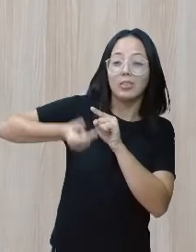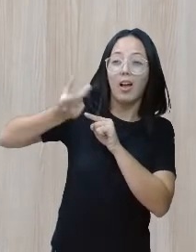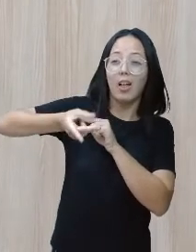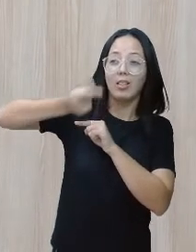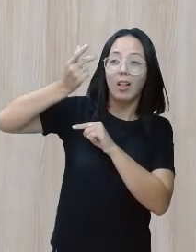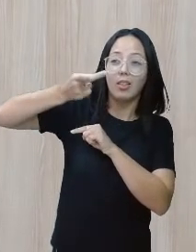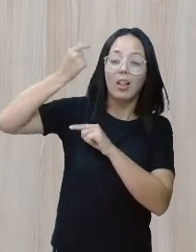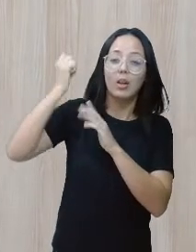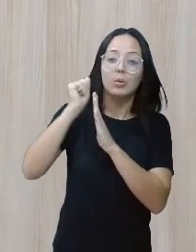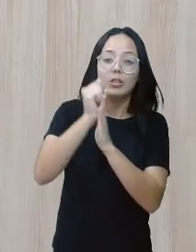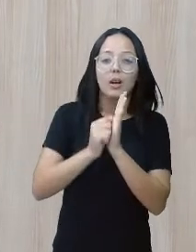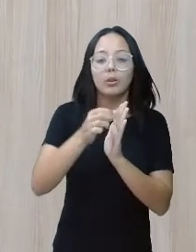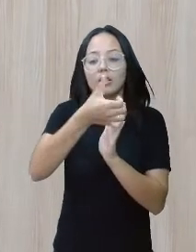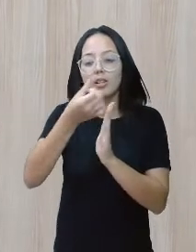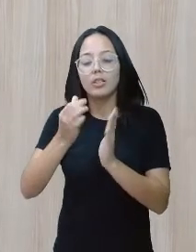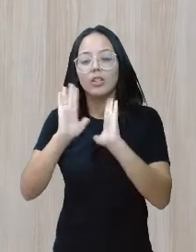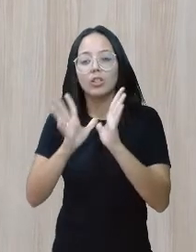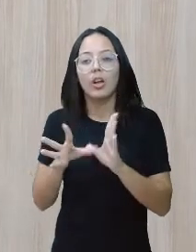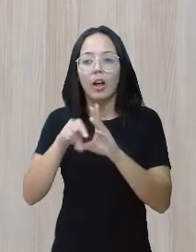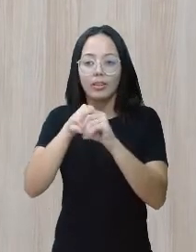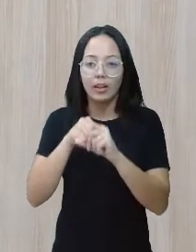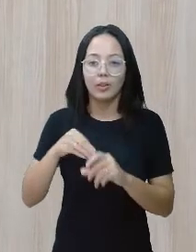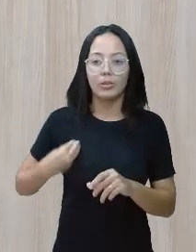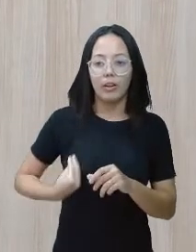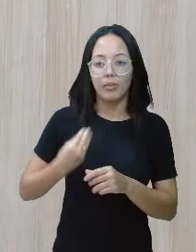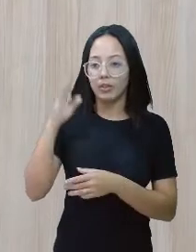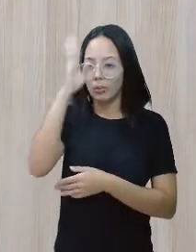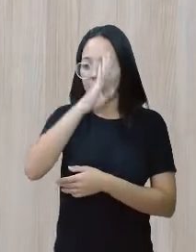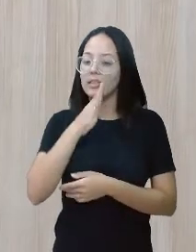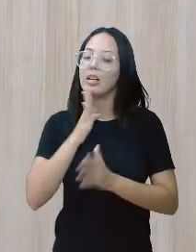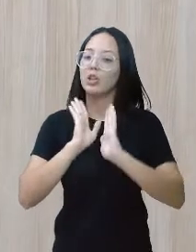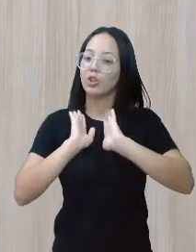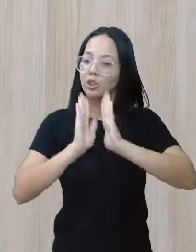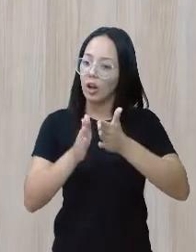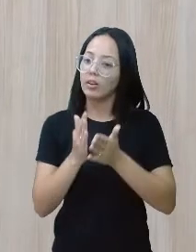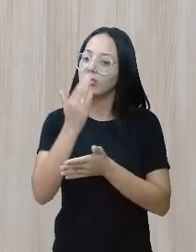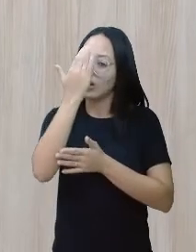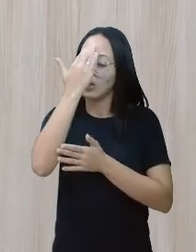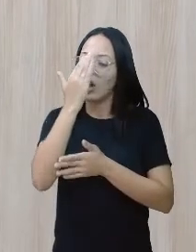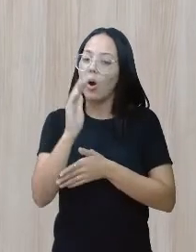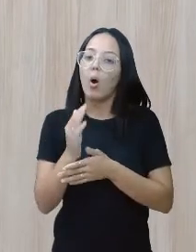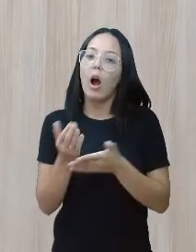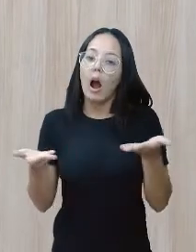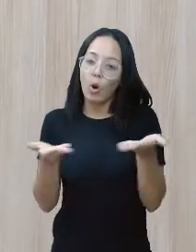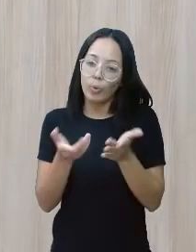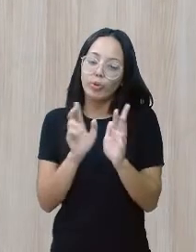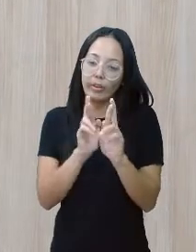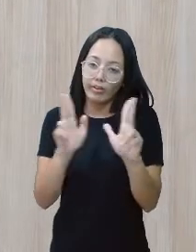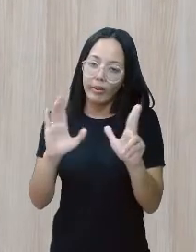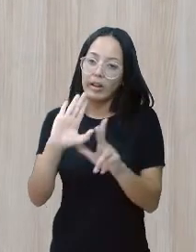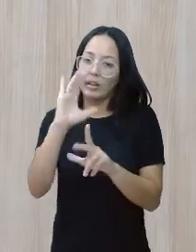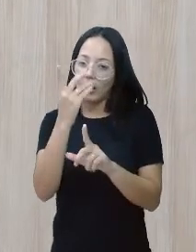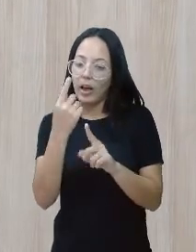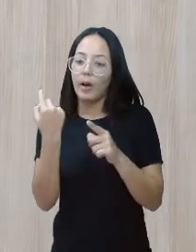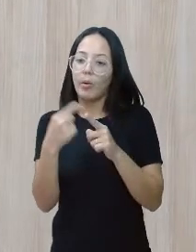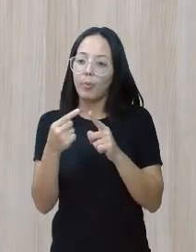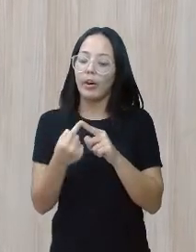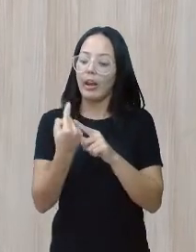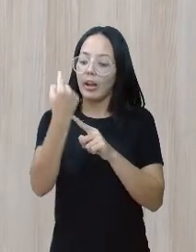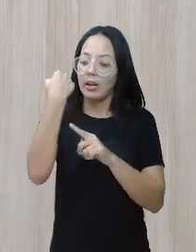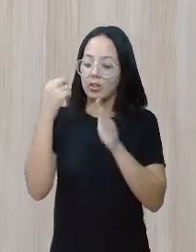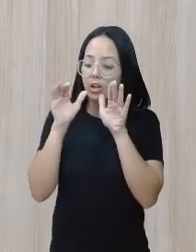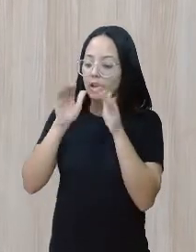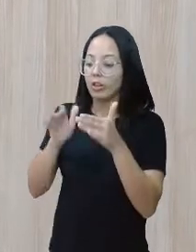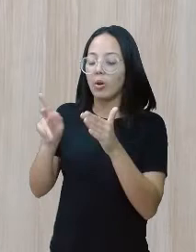século XVI fazendo parte da vida dos brasileiros. Não da mesma forma que faz hoje, né? Porque era muito mais elitizado